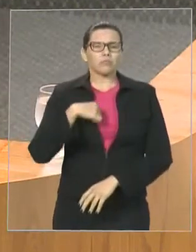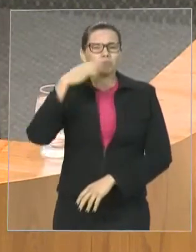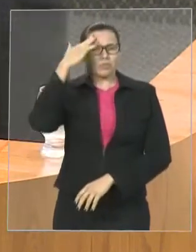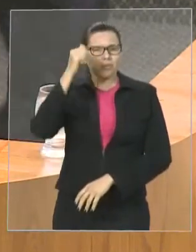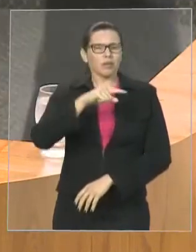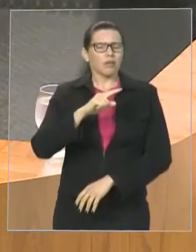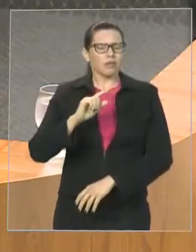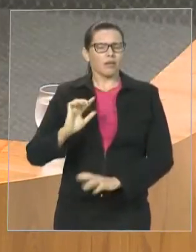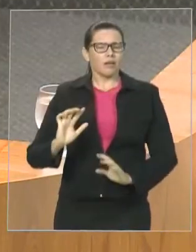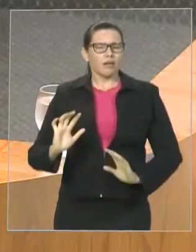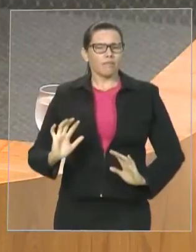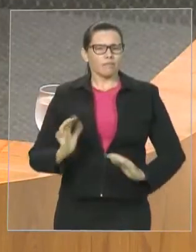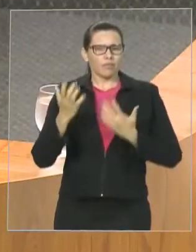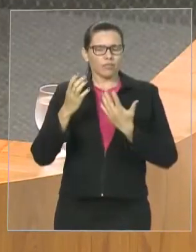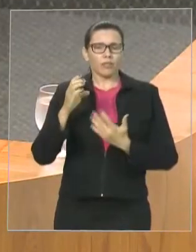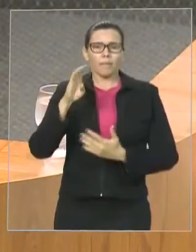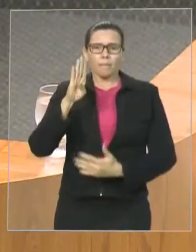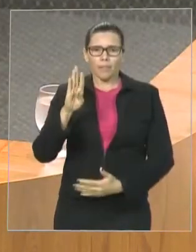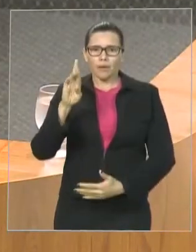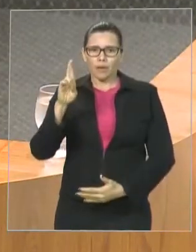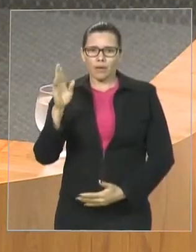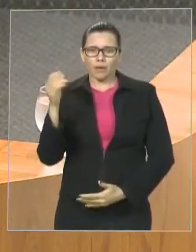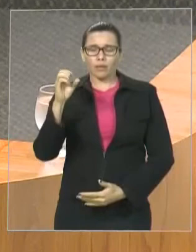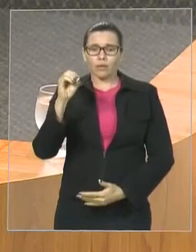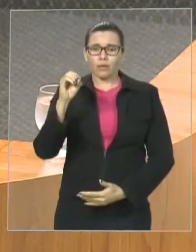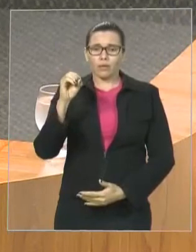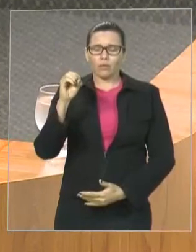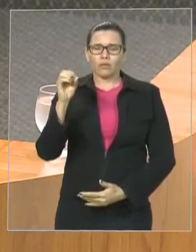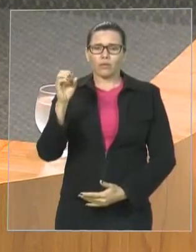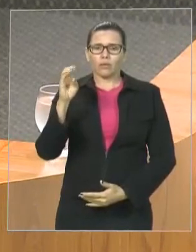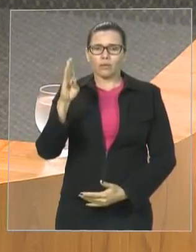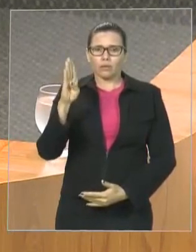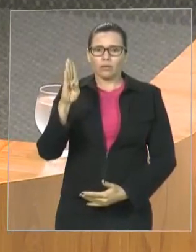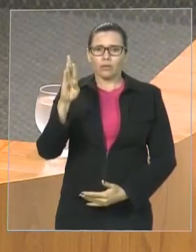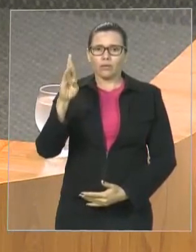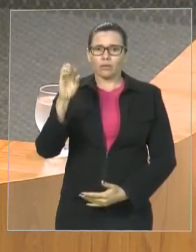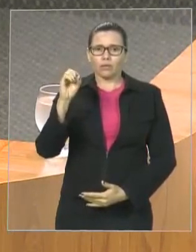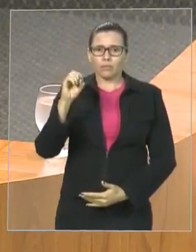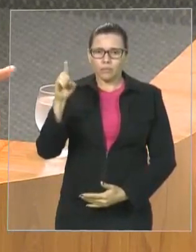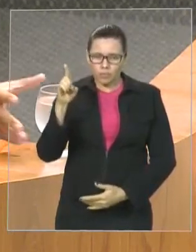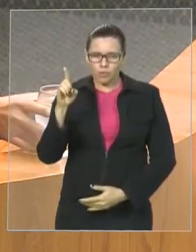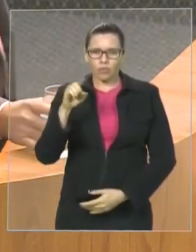Festival BR Obró no município de Timon. Muito obrigado, senhor presidente.